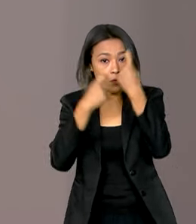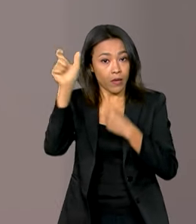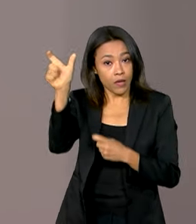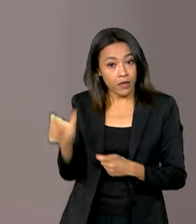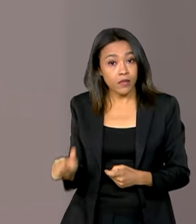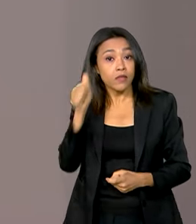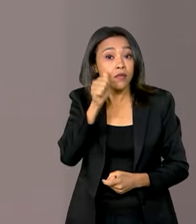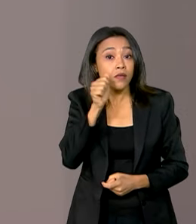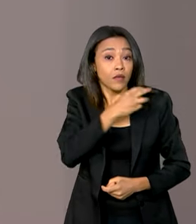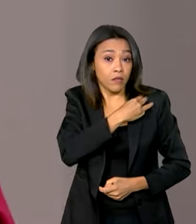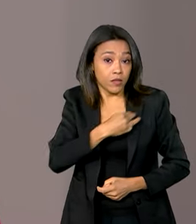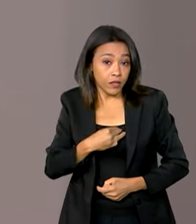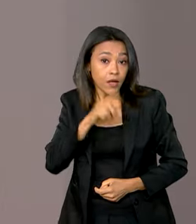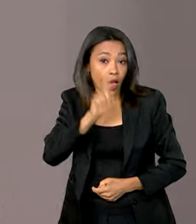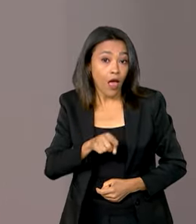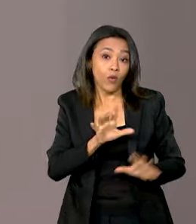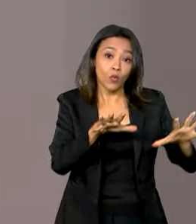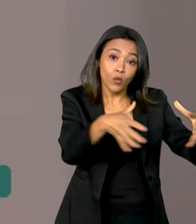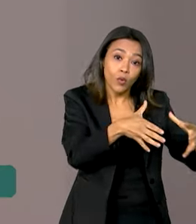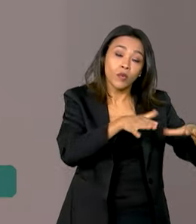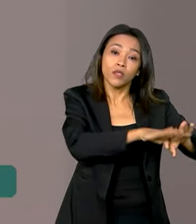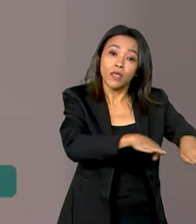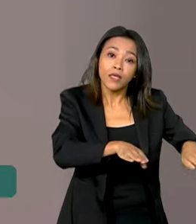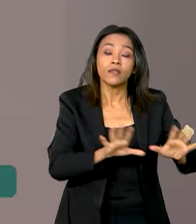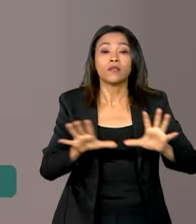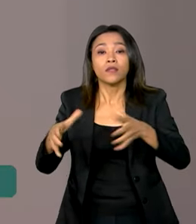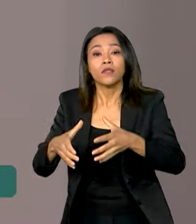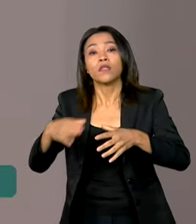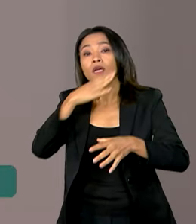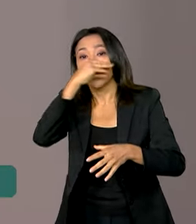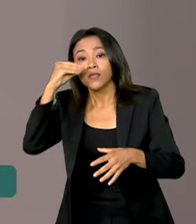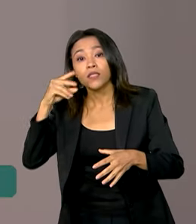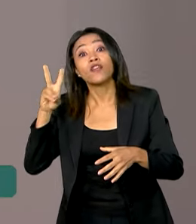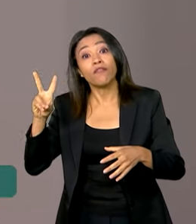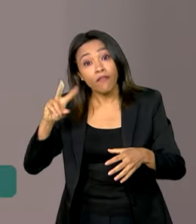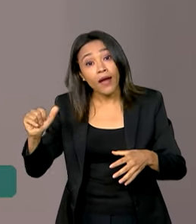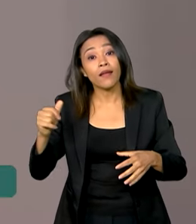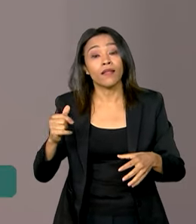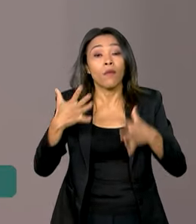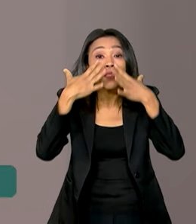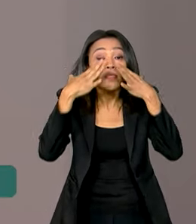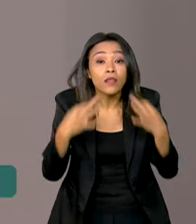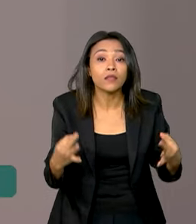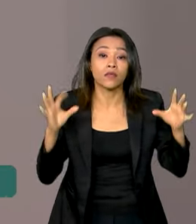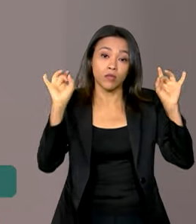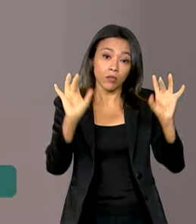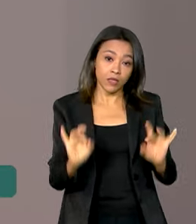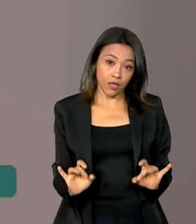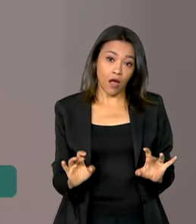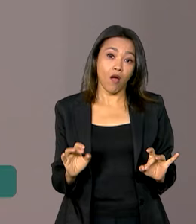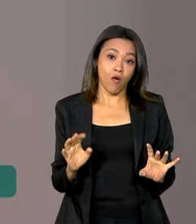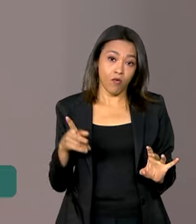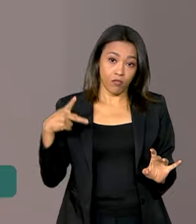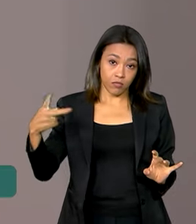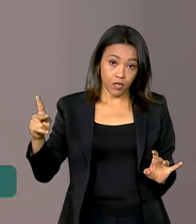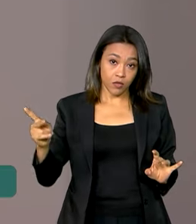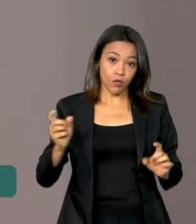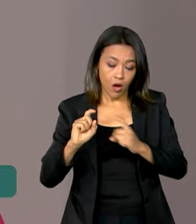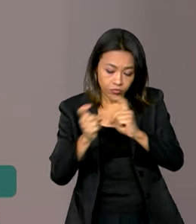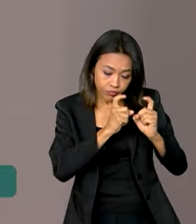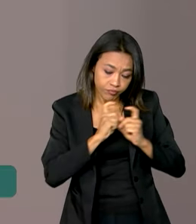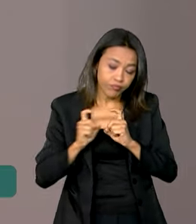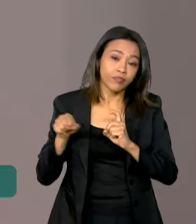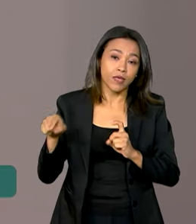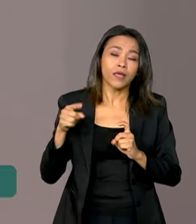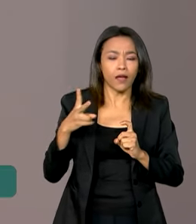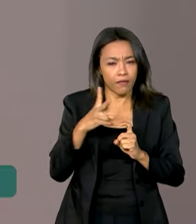crianças e os adolescentes que segundo ela também terão um tratamento prioritário na gestão dela eh e que ela pretende aprofundar